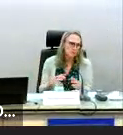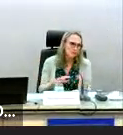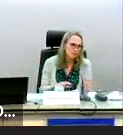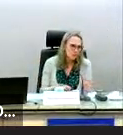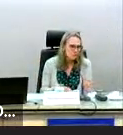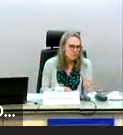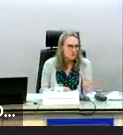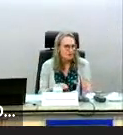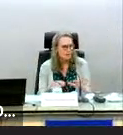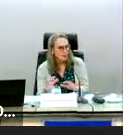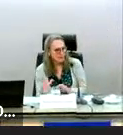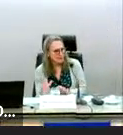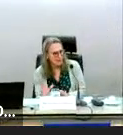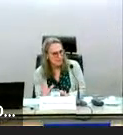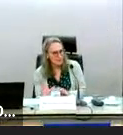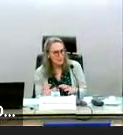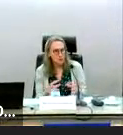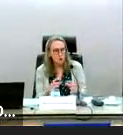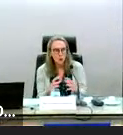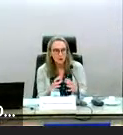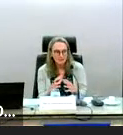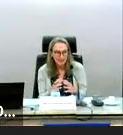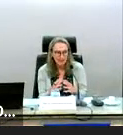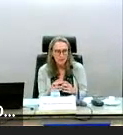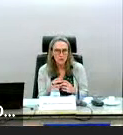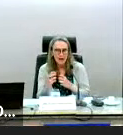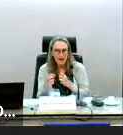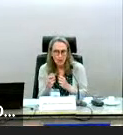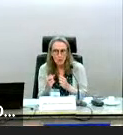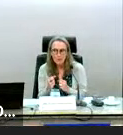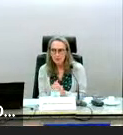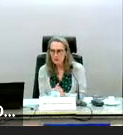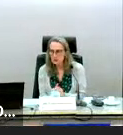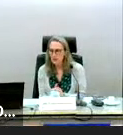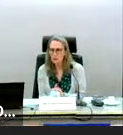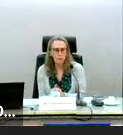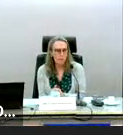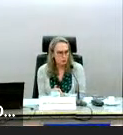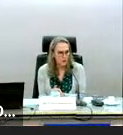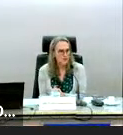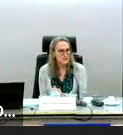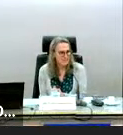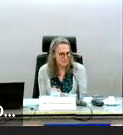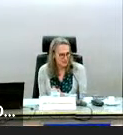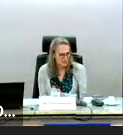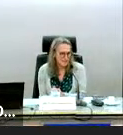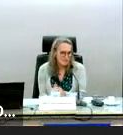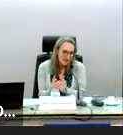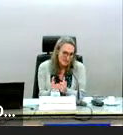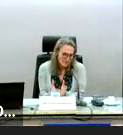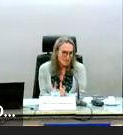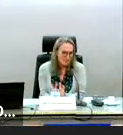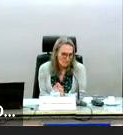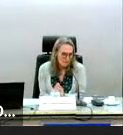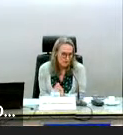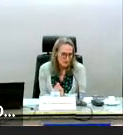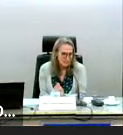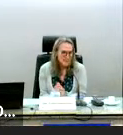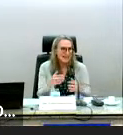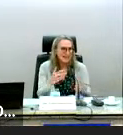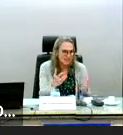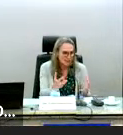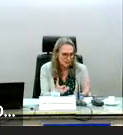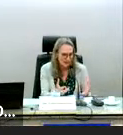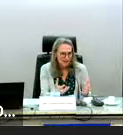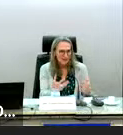pelo telefone, pelo WhatsApp. Então, esses contatos, algumas pessoas ficaram muito reticentes em passar as informações,